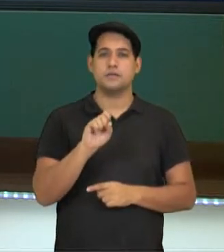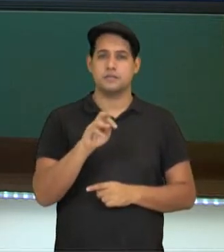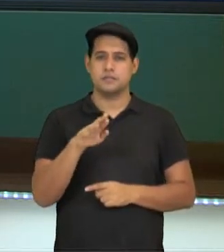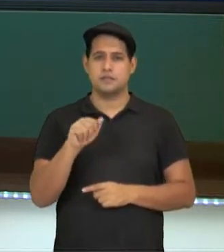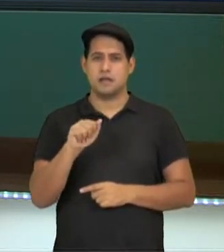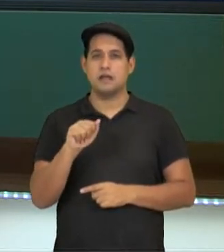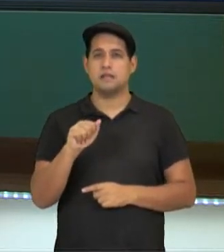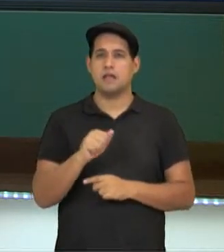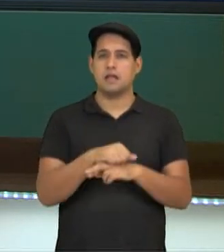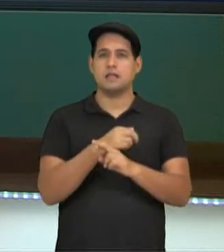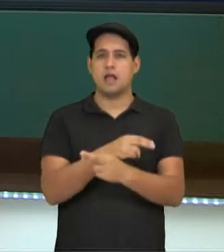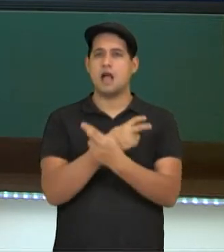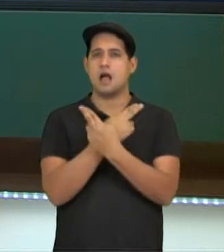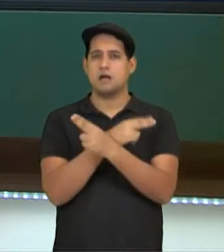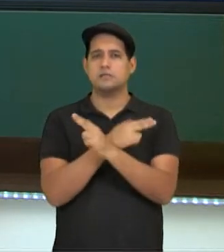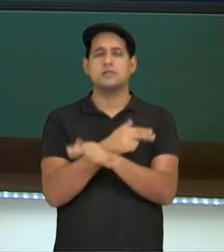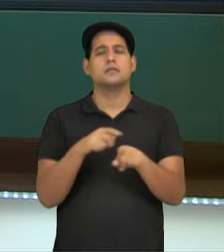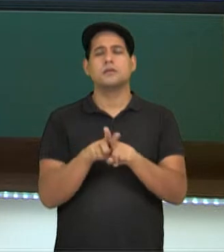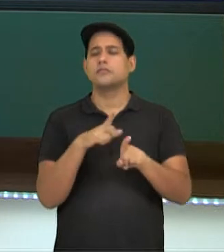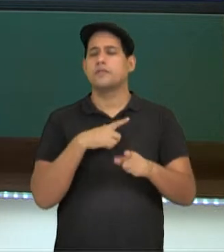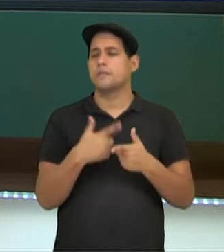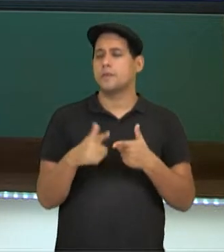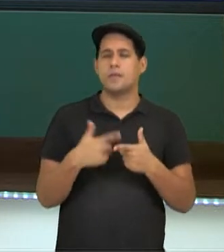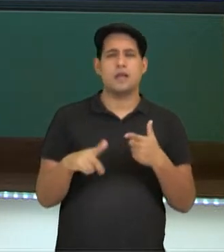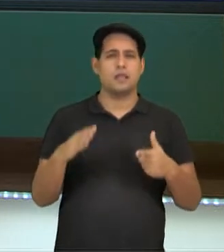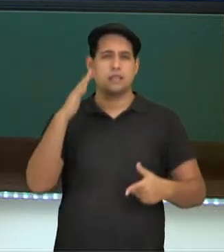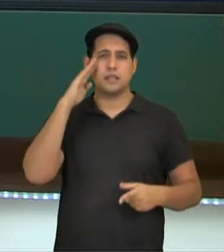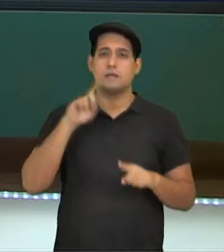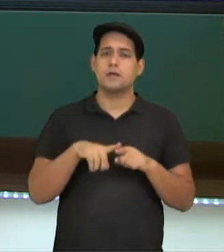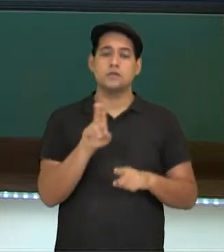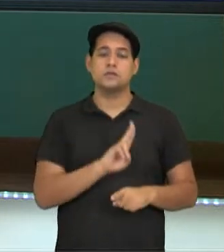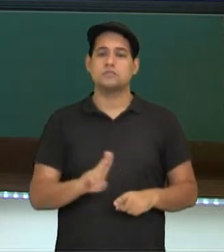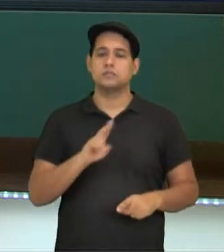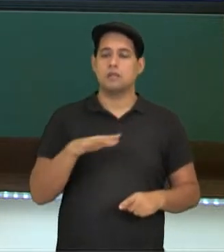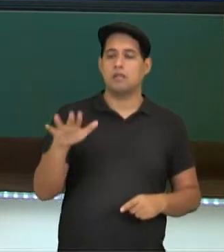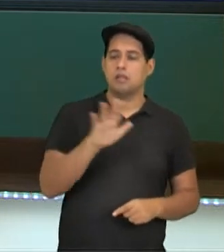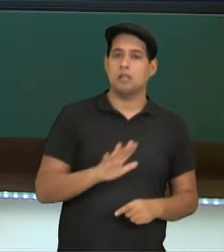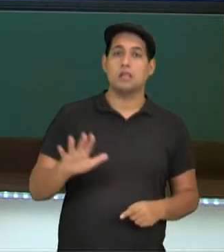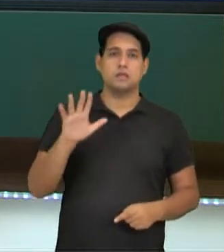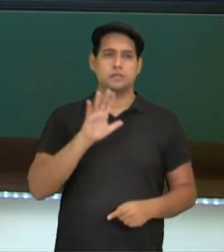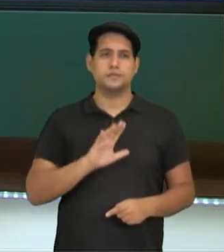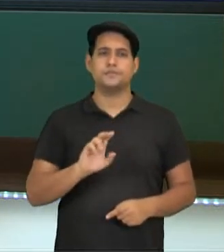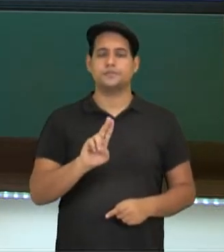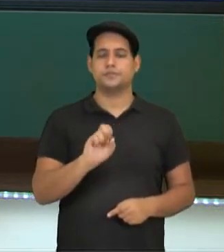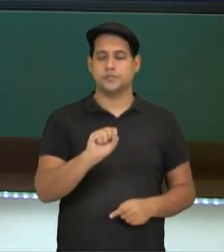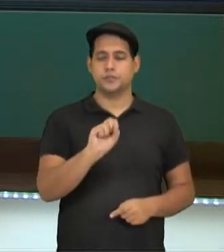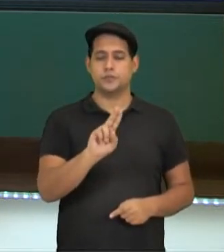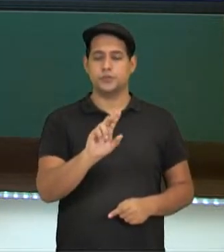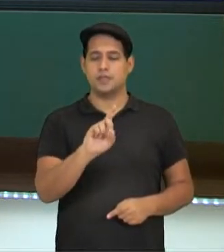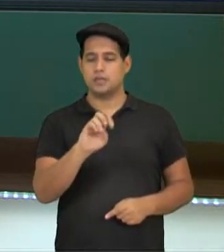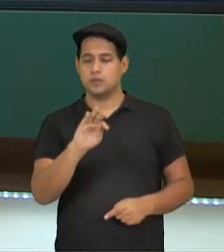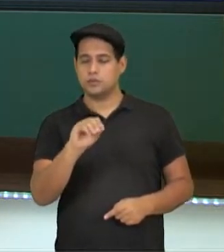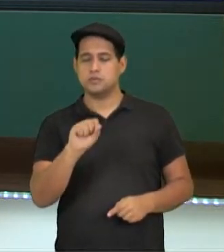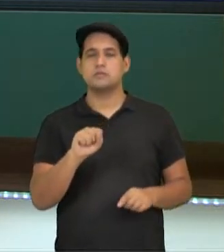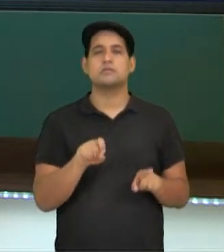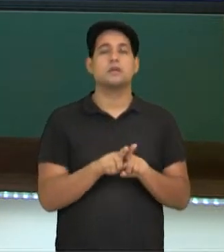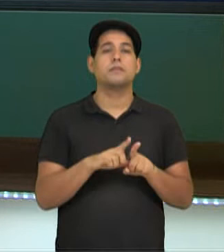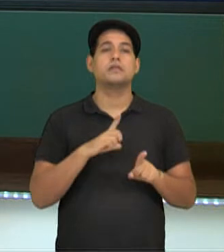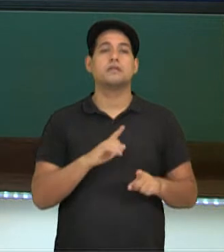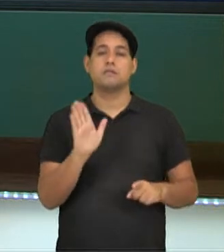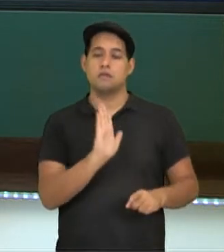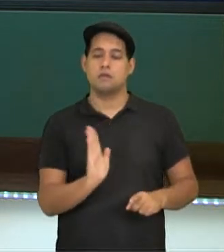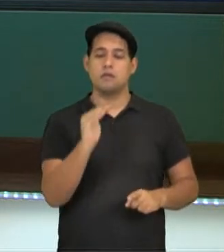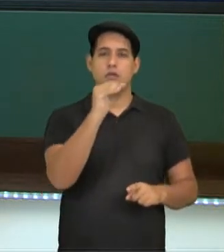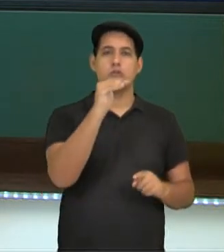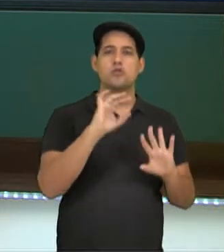houve troca de tiros, não houve enfrentamento militar. A ocupação dessa região dos Sudetos e, em seguida, a ocupação